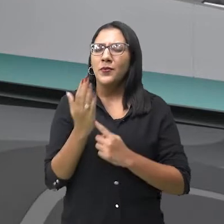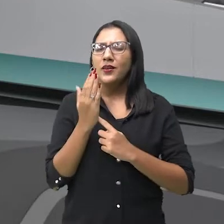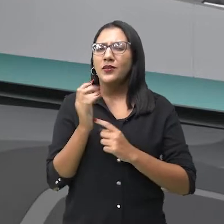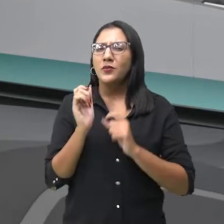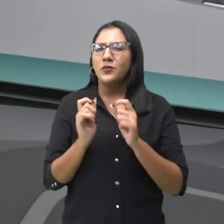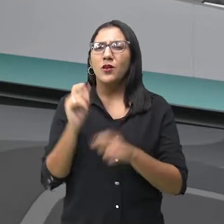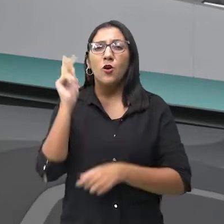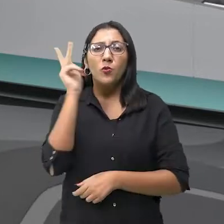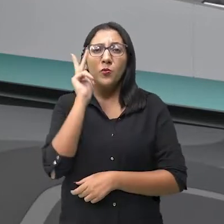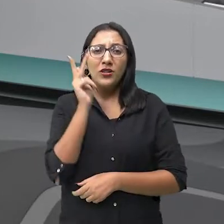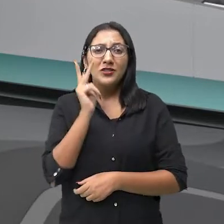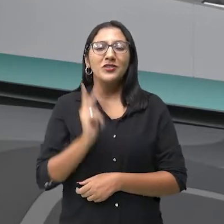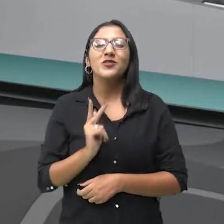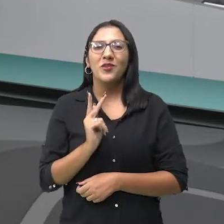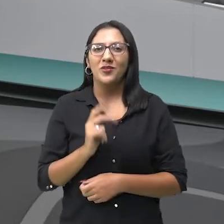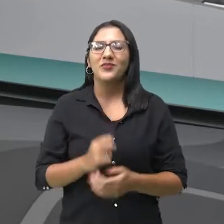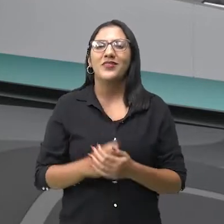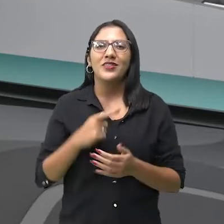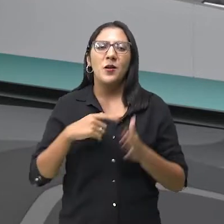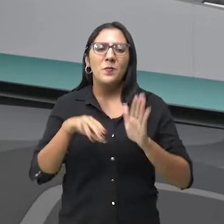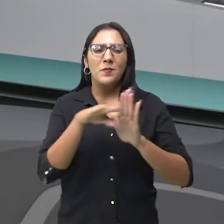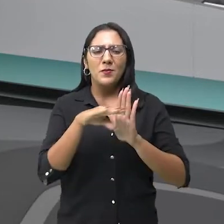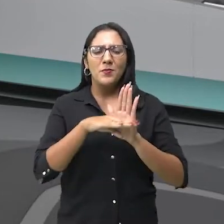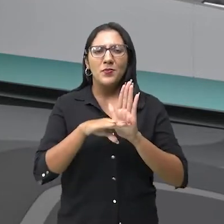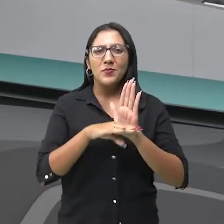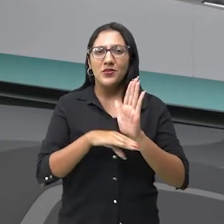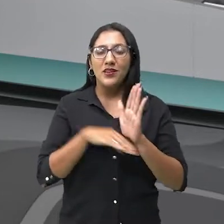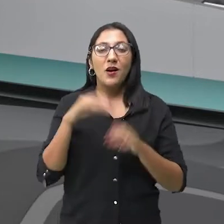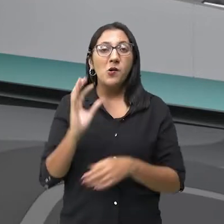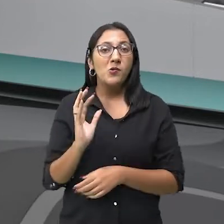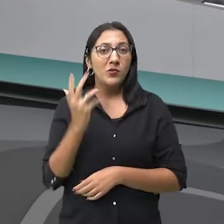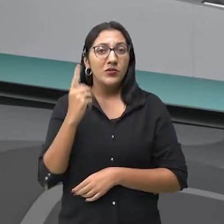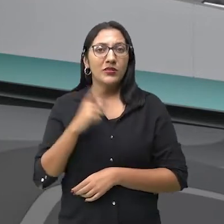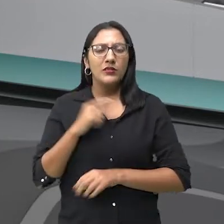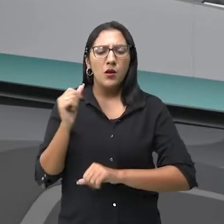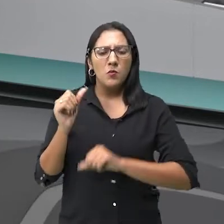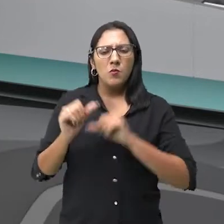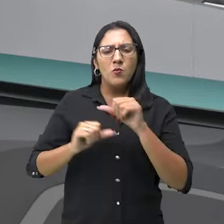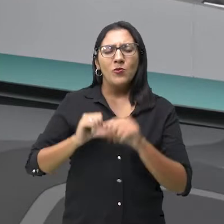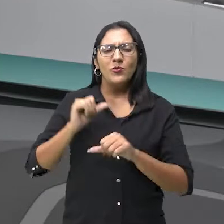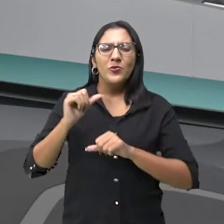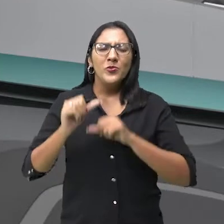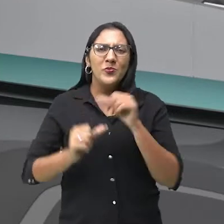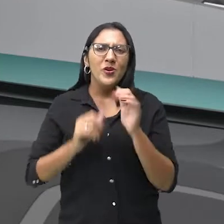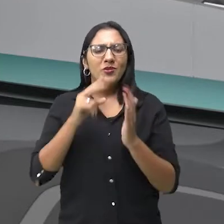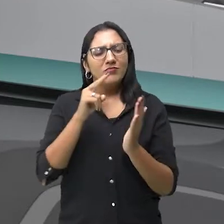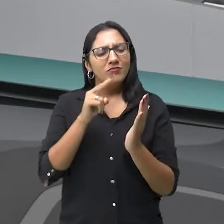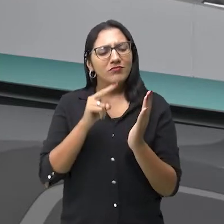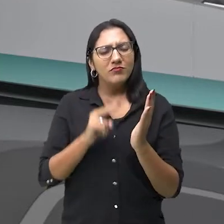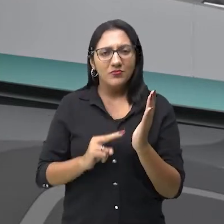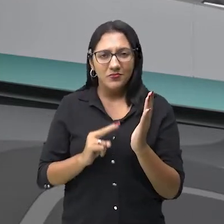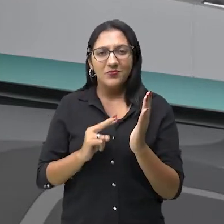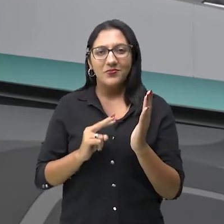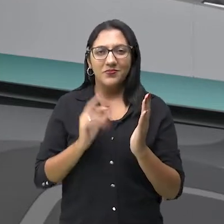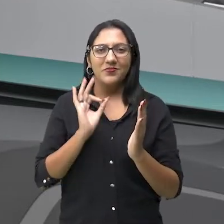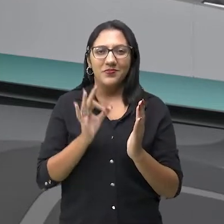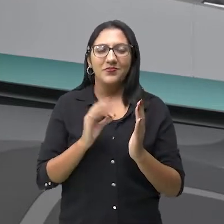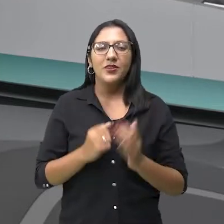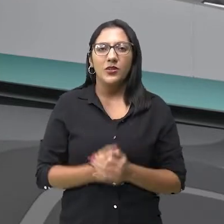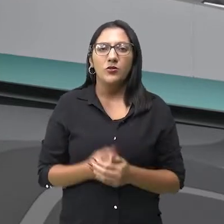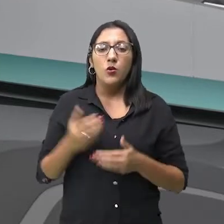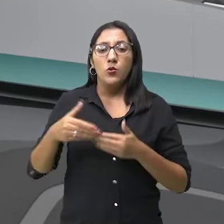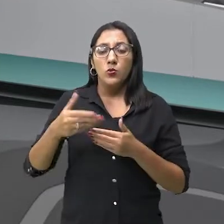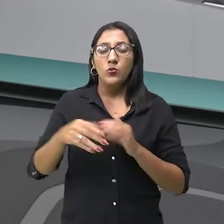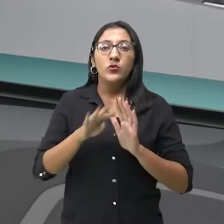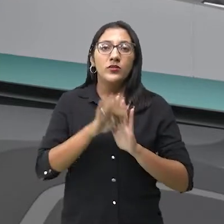história através de uma sequência de fatos que vão se transformando ao longo de um texto, né? Ao longo